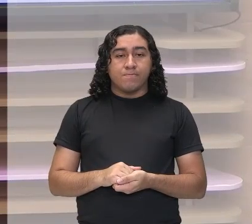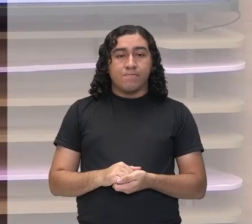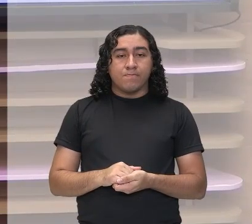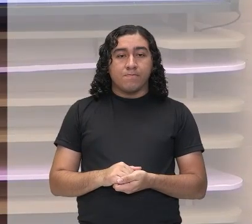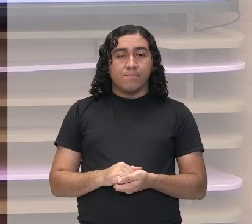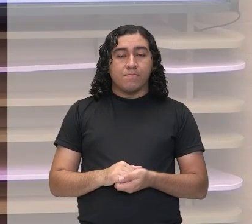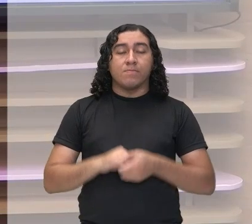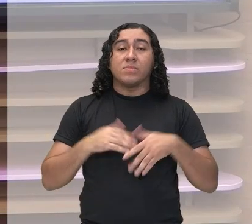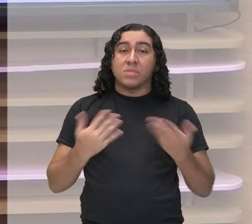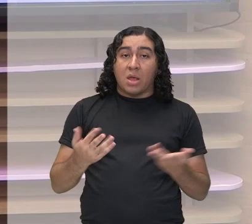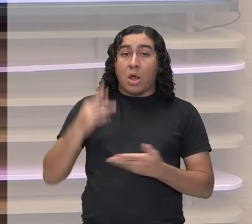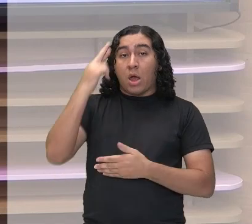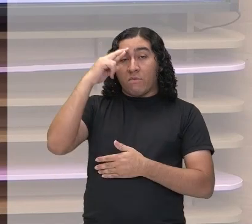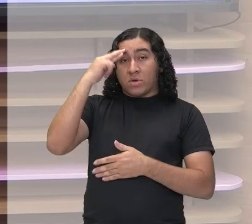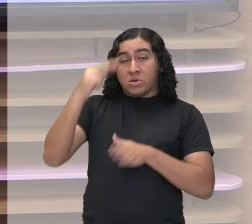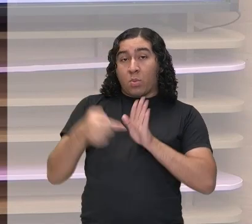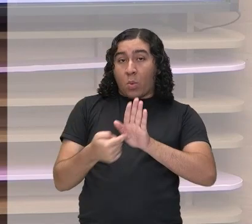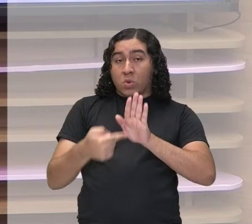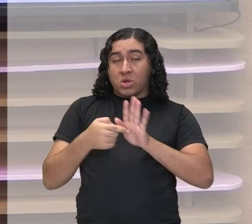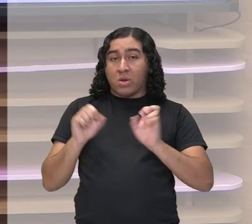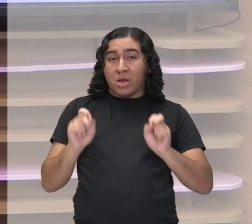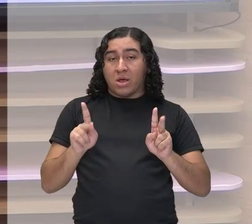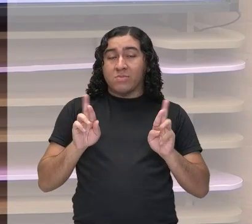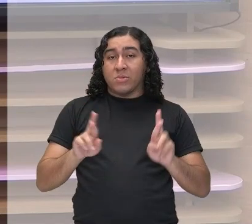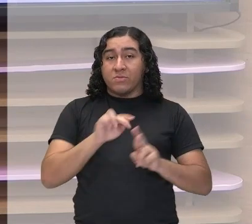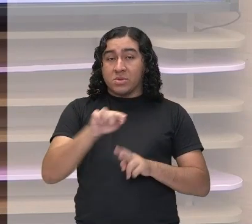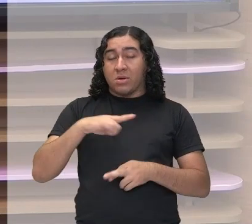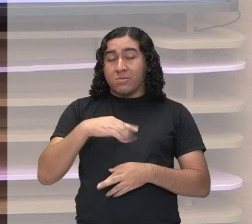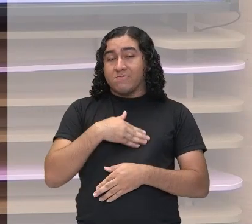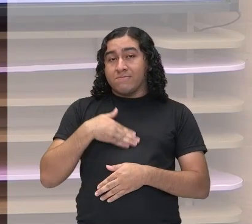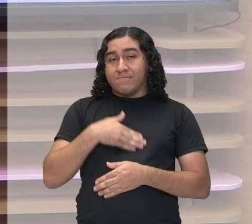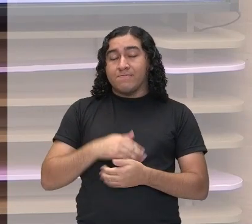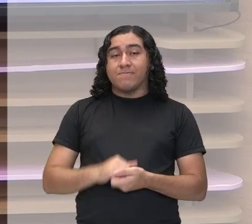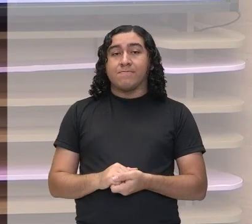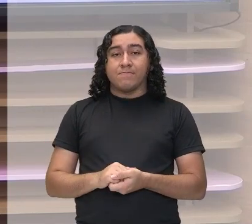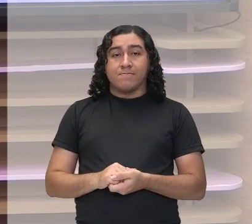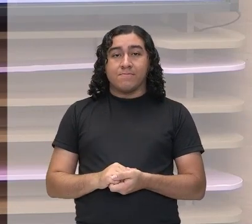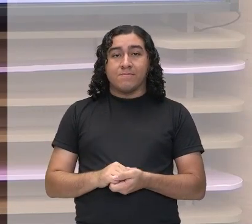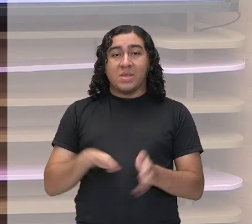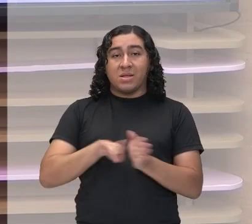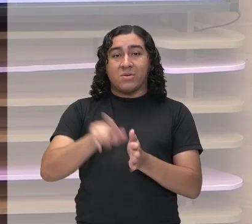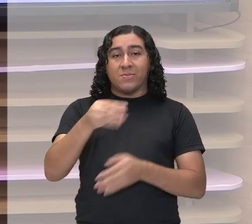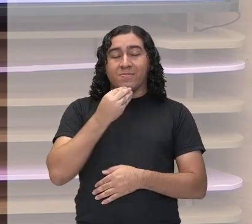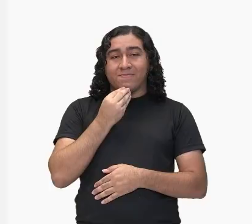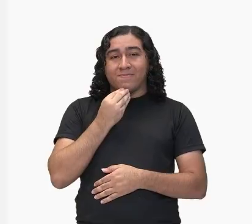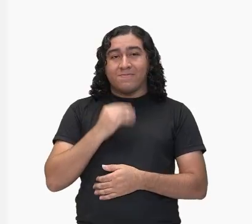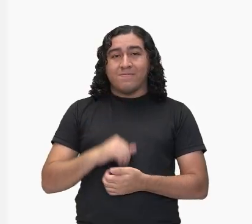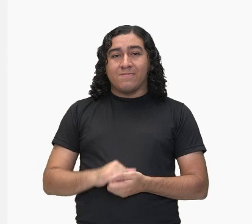vocês essas reflexões e espero que vocês tenham gostado. Até mais!